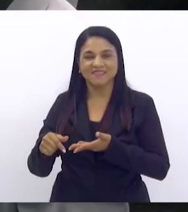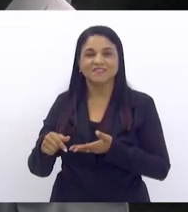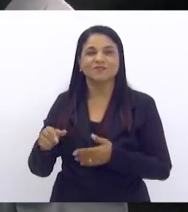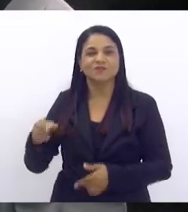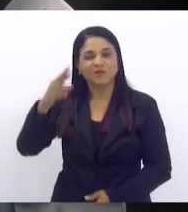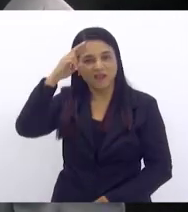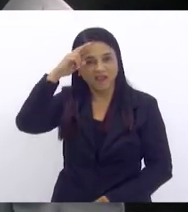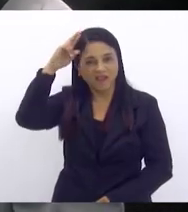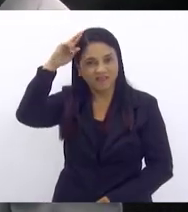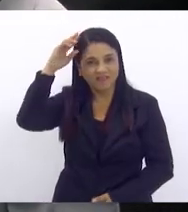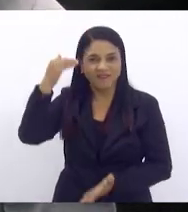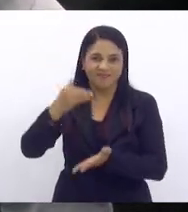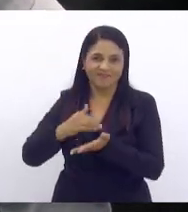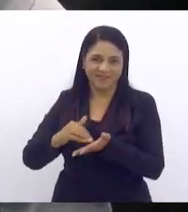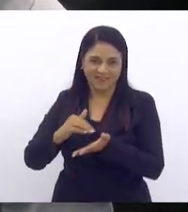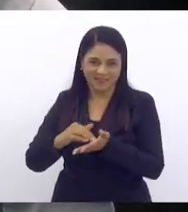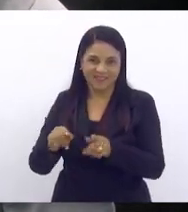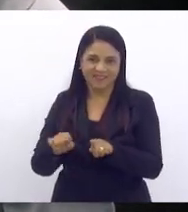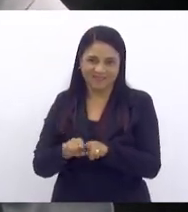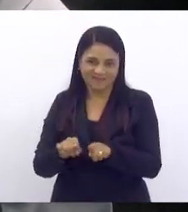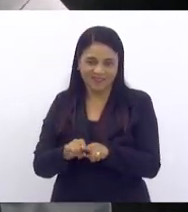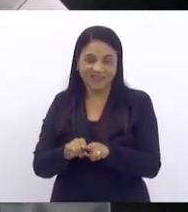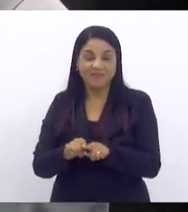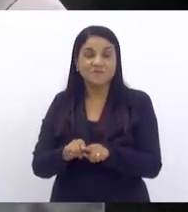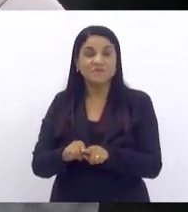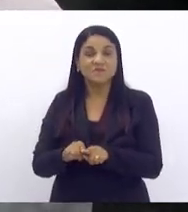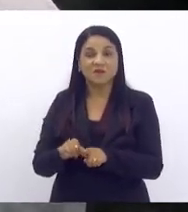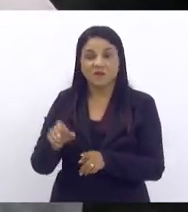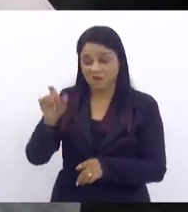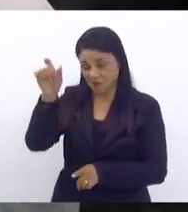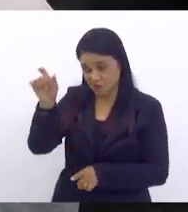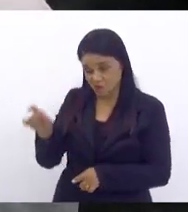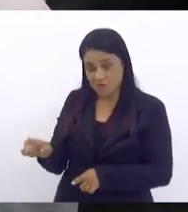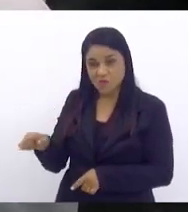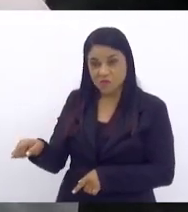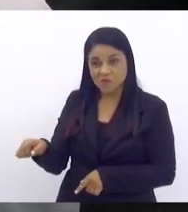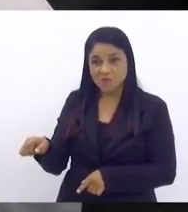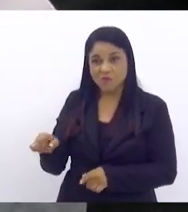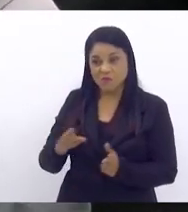Ferreirinha. E, para nossa surpresa, esse cidadão está aqui, ó,